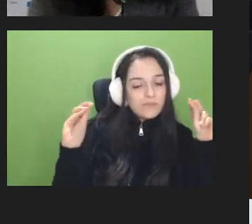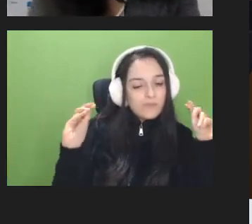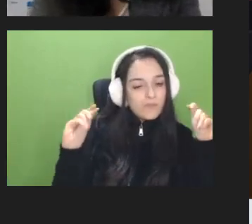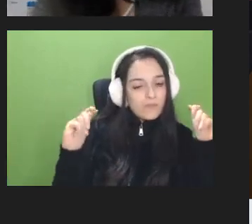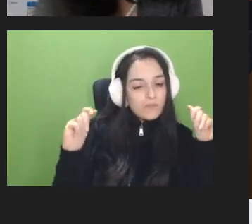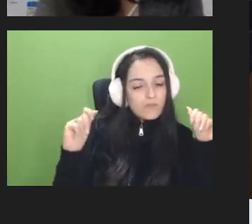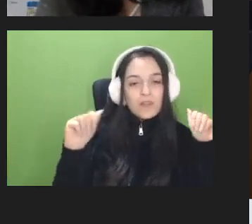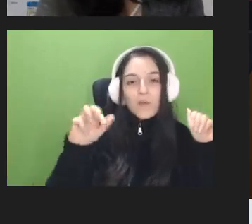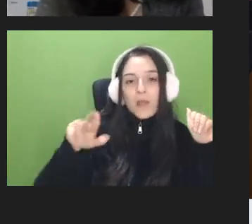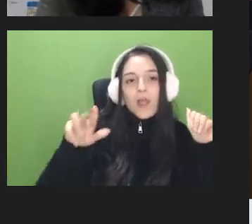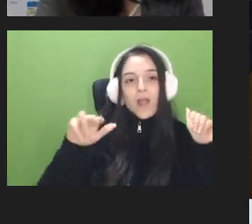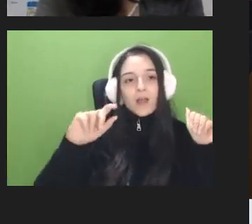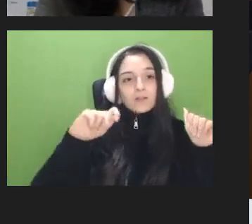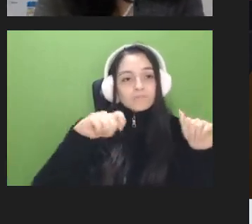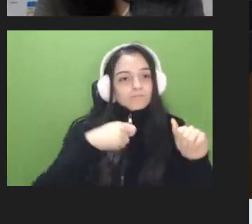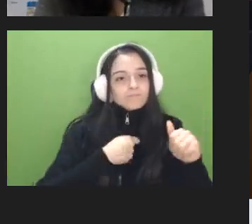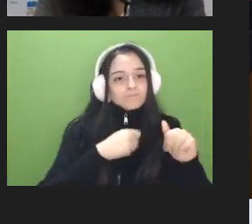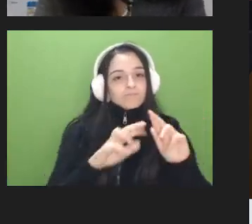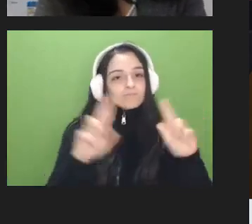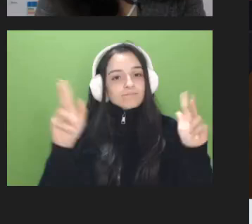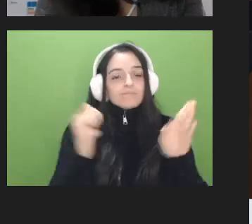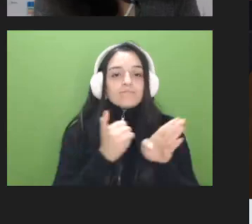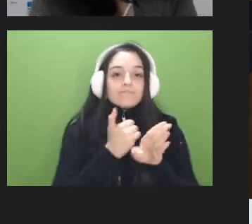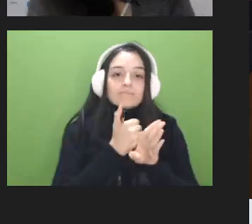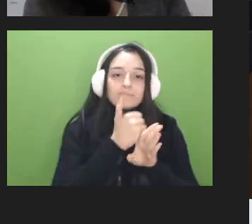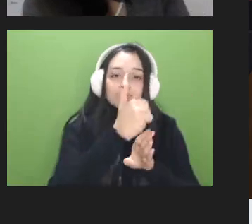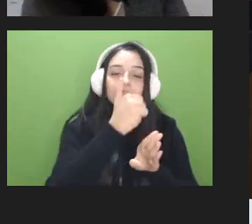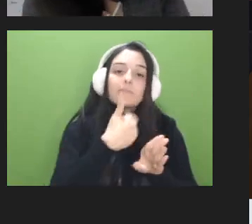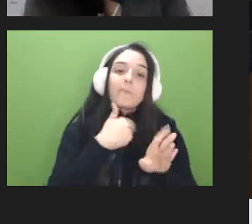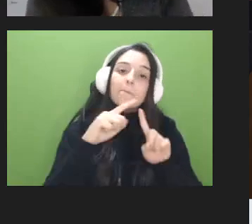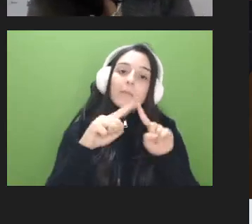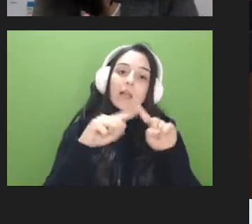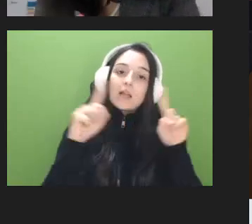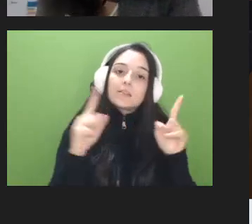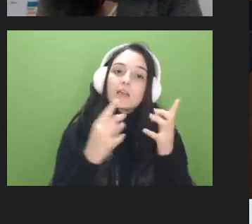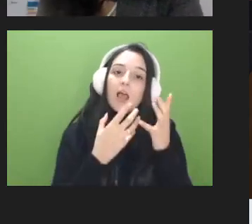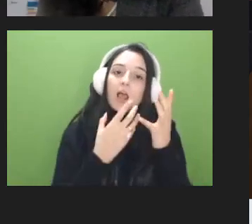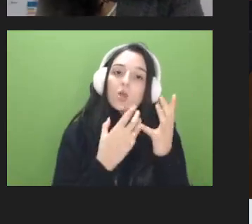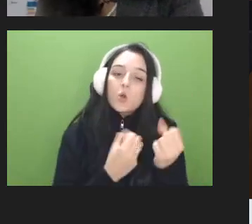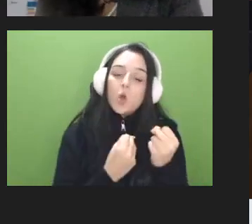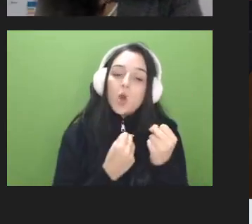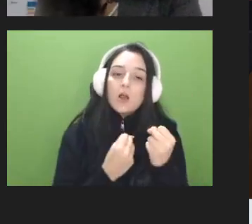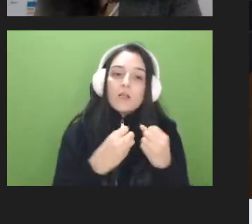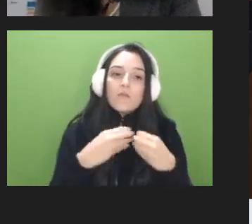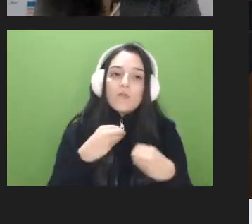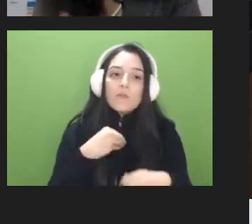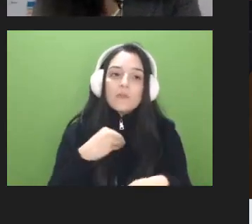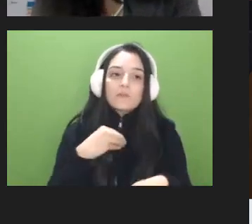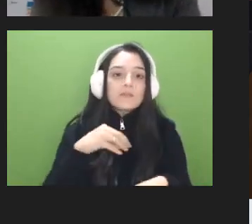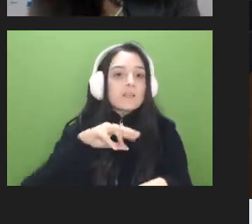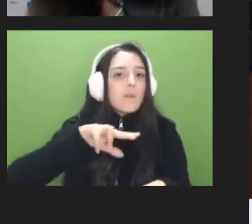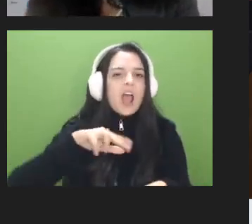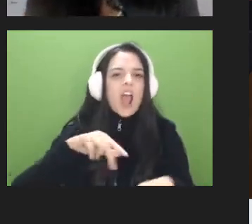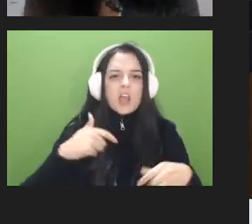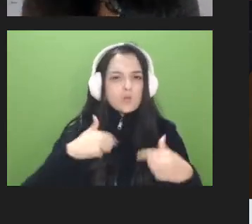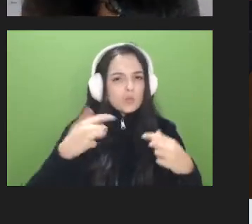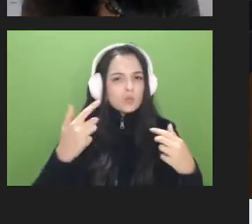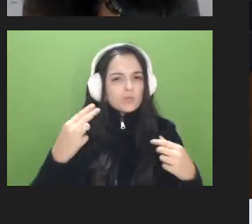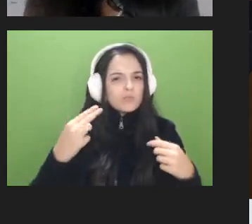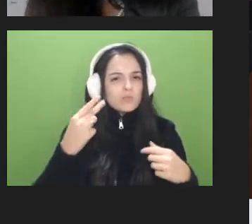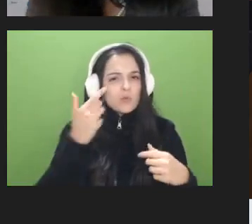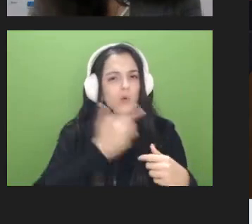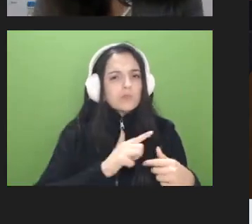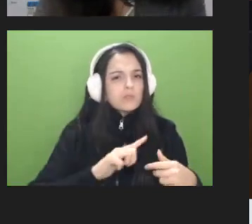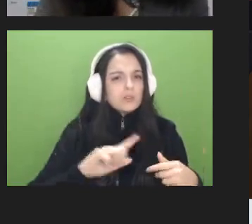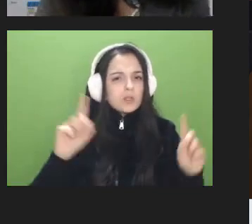moral, mas que acolhe essa vulnerabilidade sem transformar numa incapacidade. Né? Então, estar disposto àquilo que vem do outro,